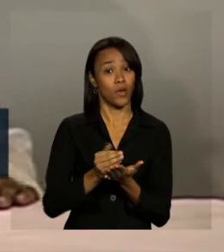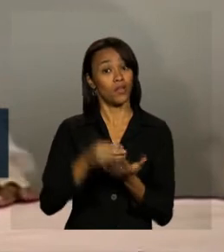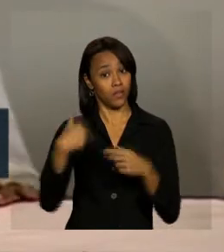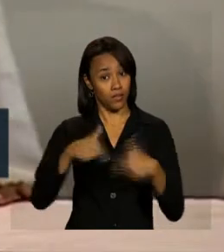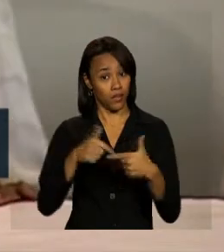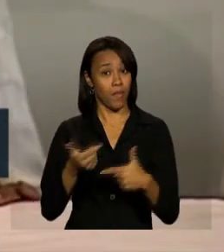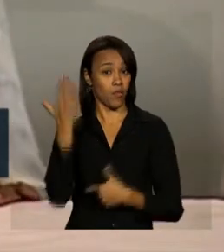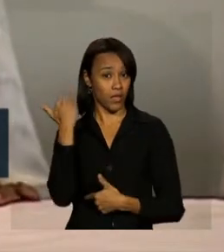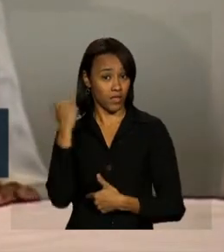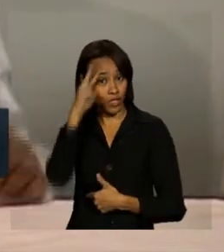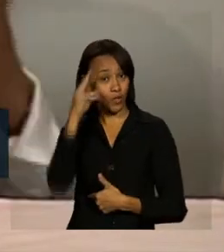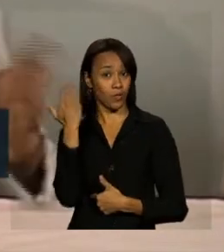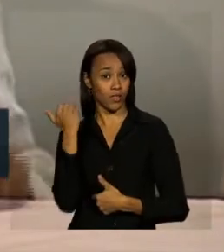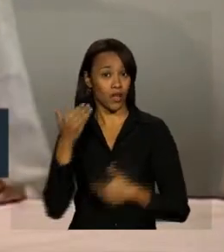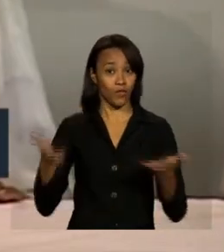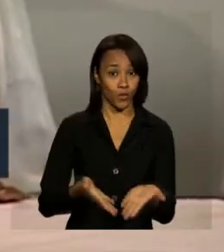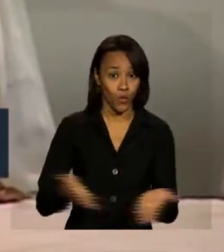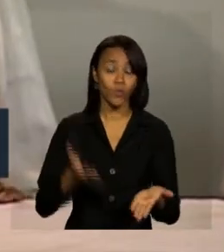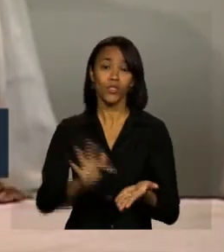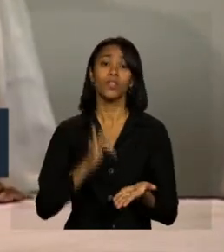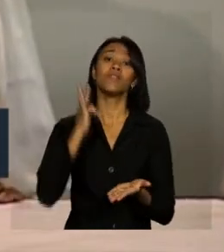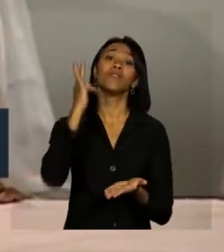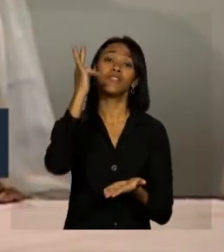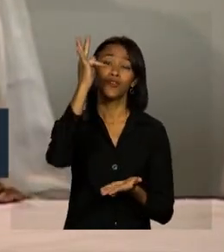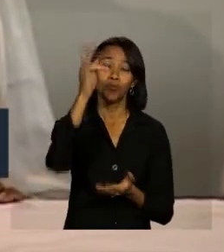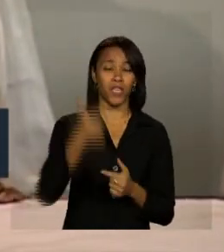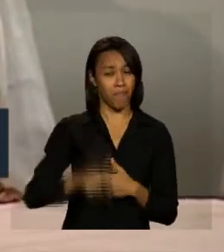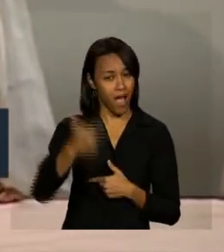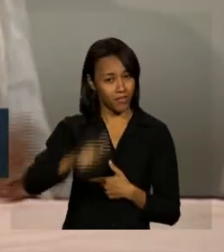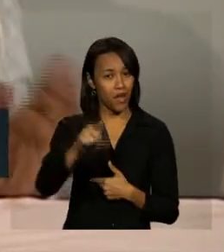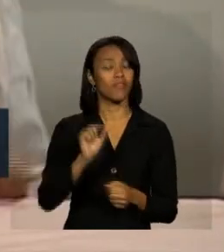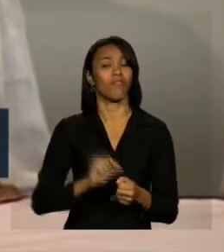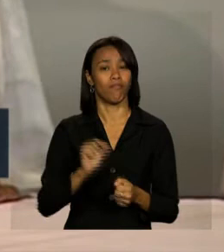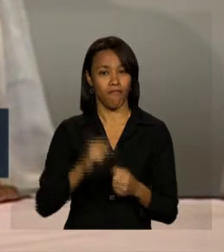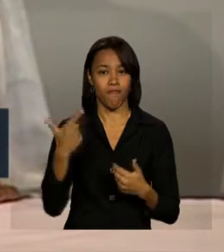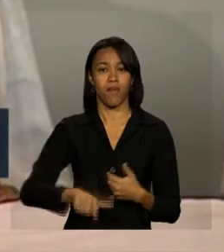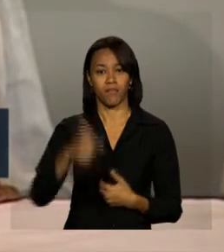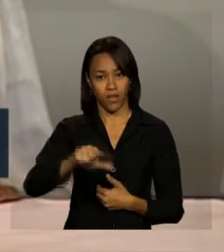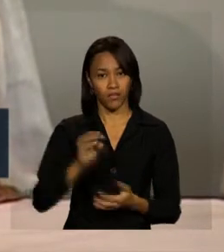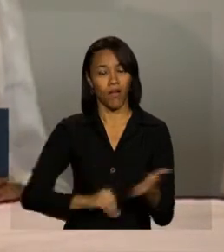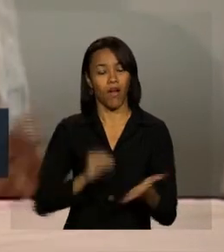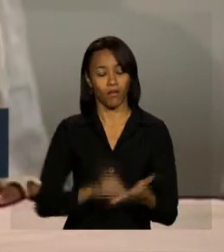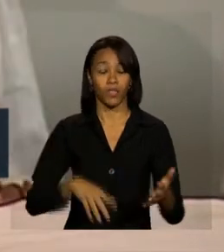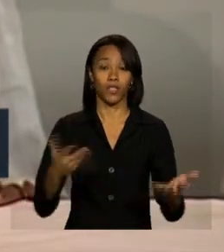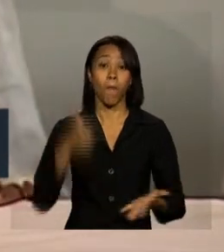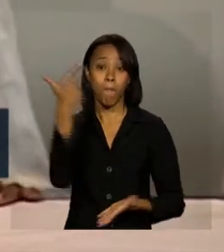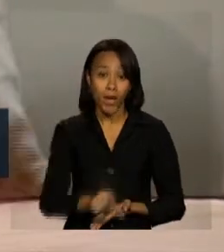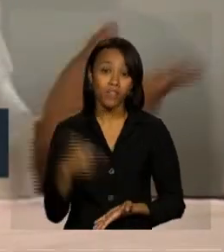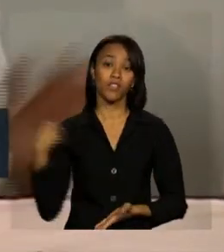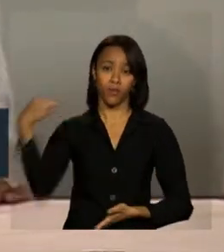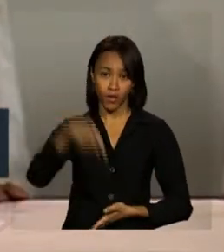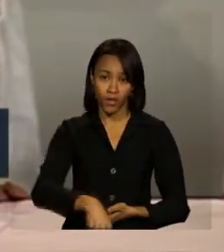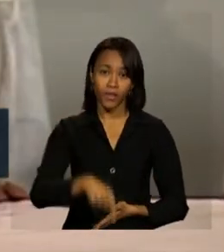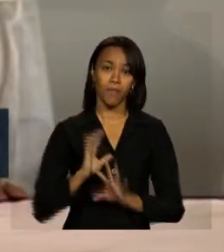deste nosso do presente e de muito ainda que teremos trabalhar no futuro. Então, estou aqui mais uma vez